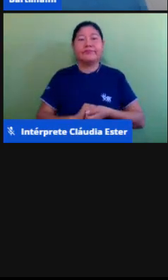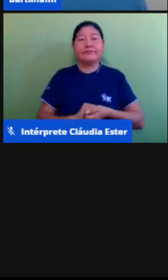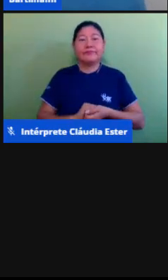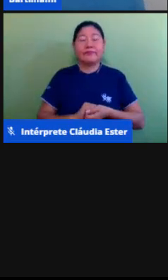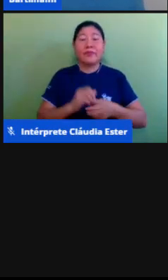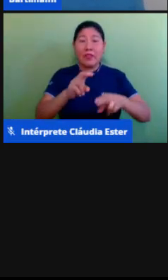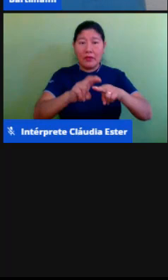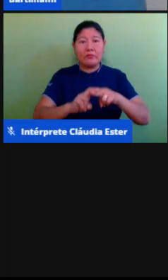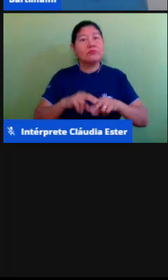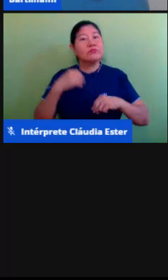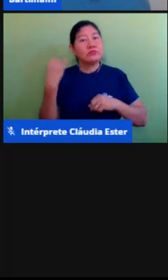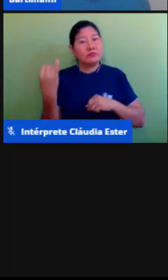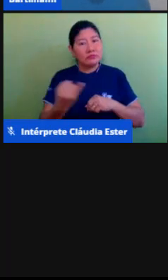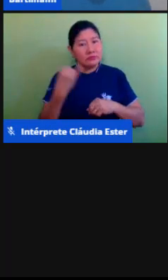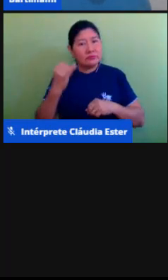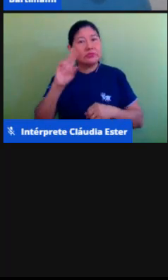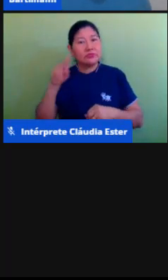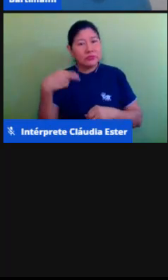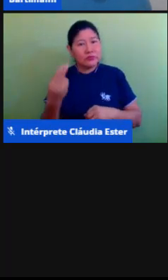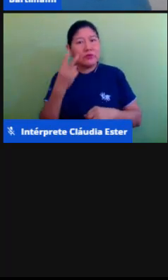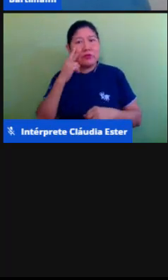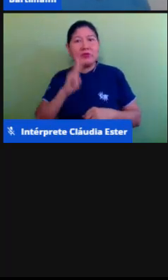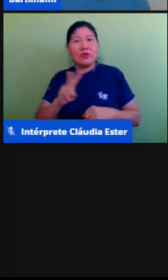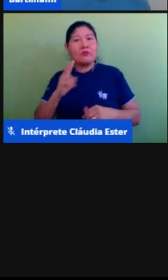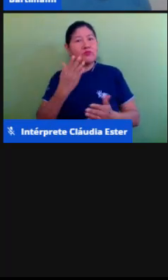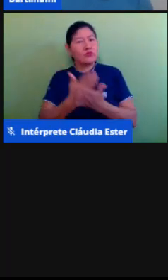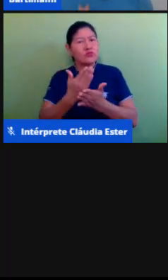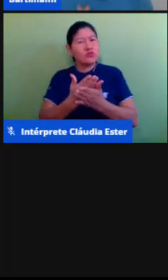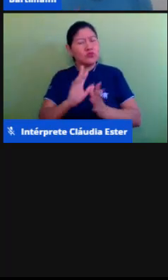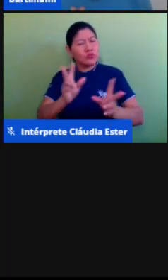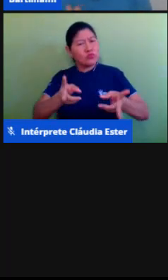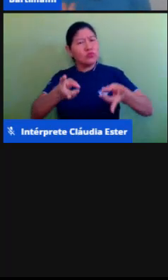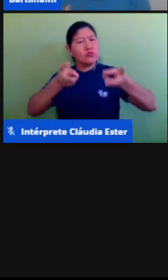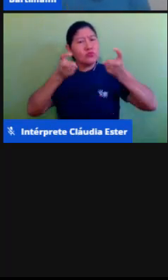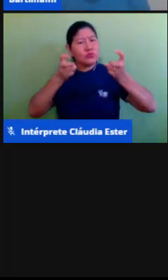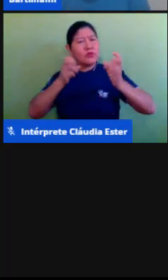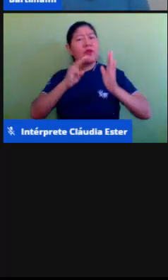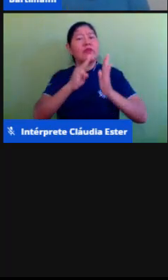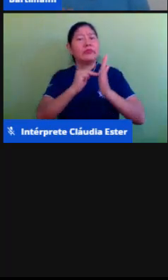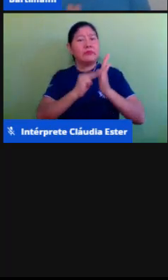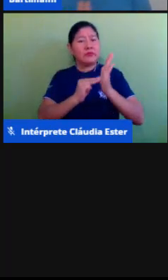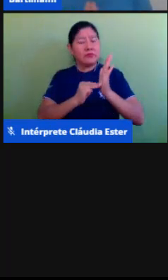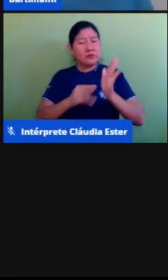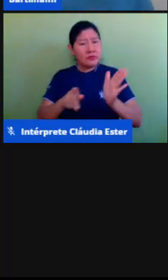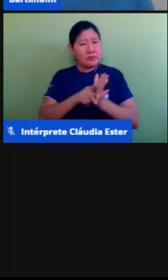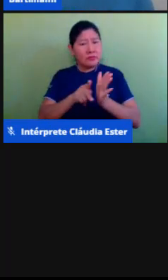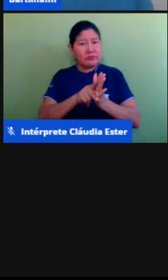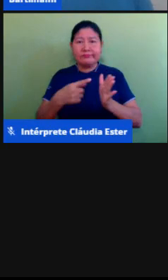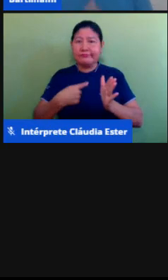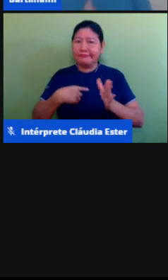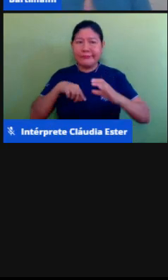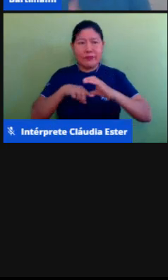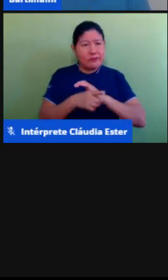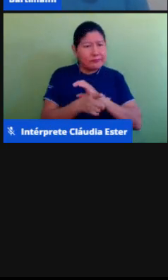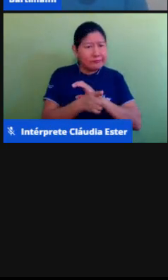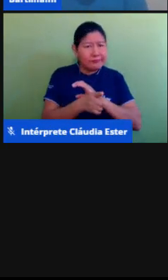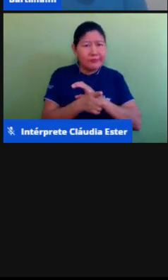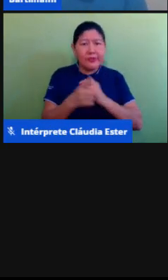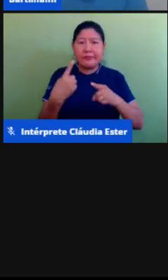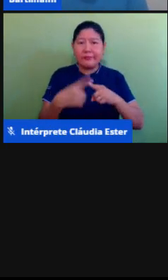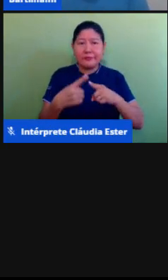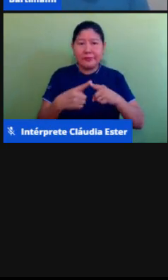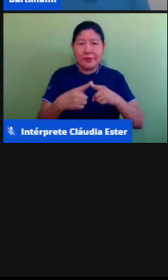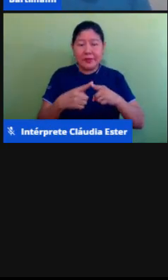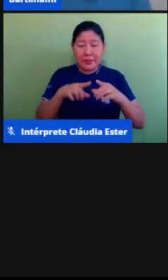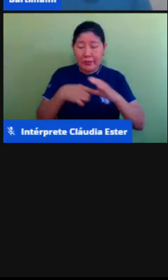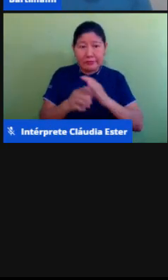Por isso é muito importante que a gente tenha um conhecimento da metodologia. Eu não vou me aprofundar aqui, eu não sou especialista, não teria condições de fazer isso